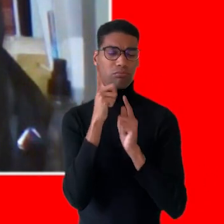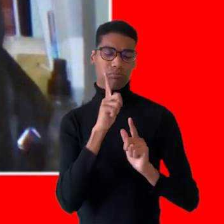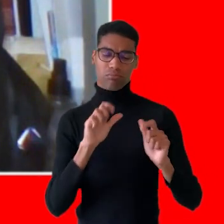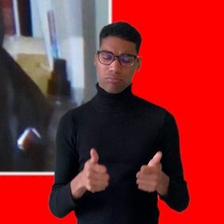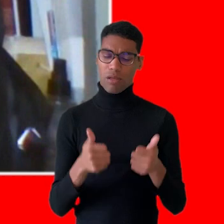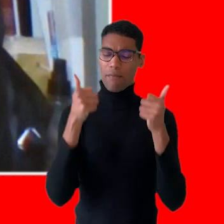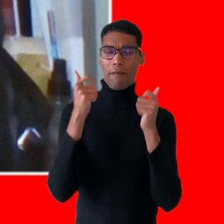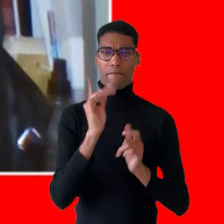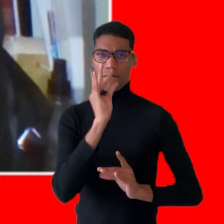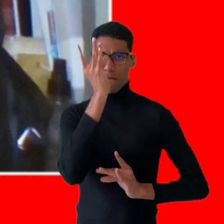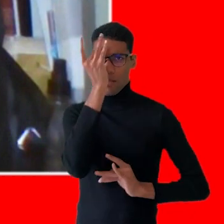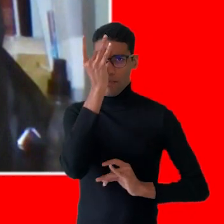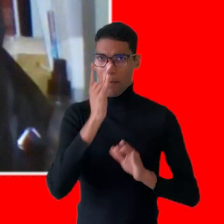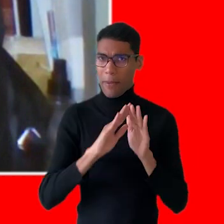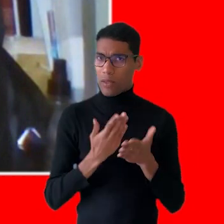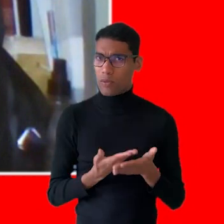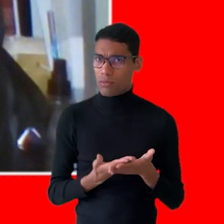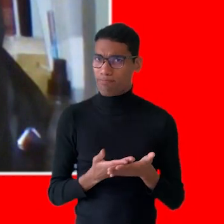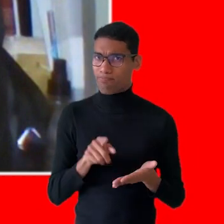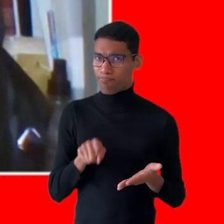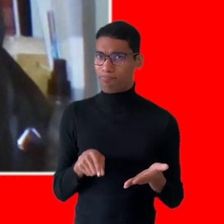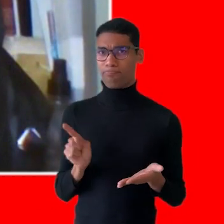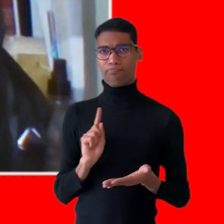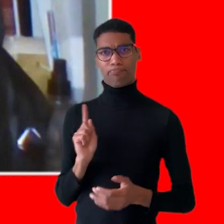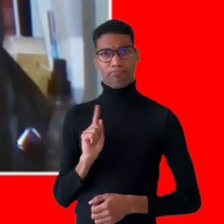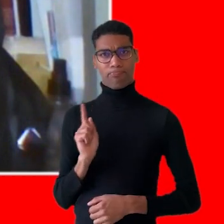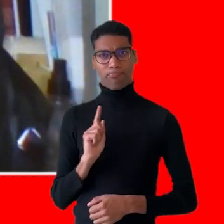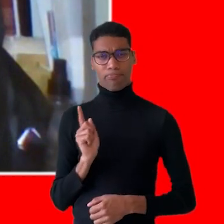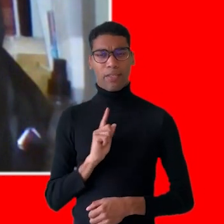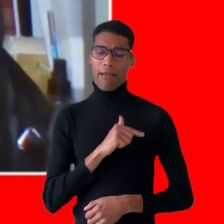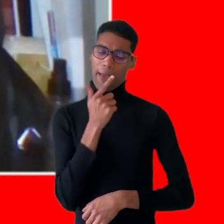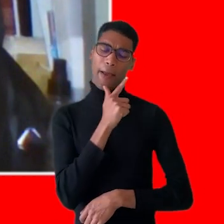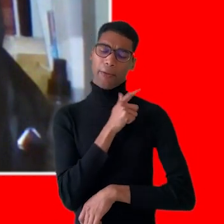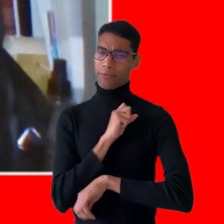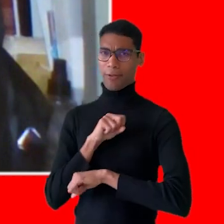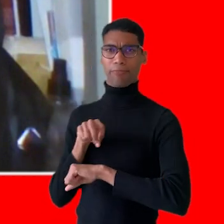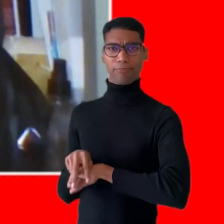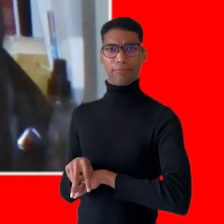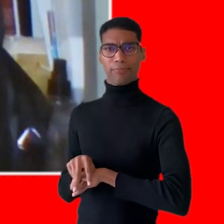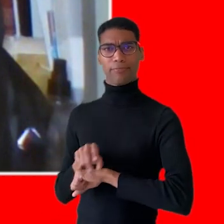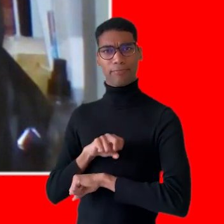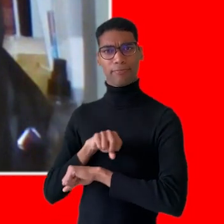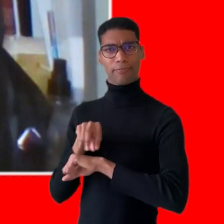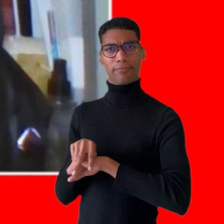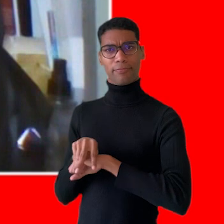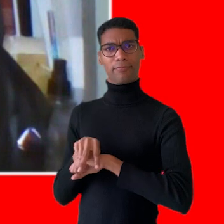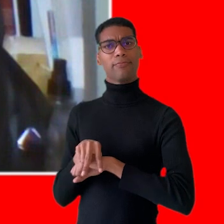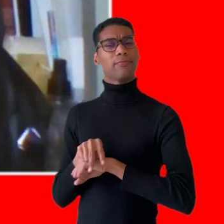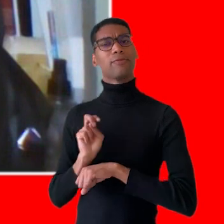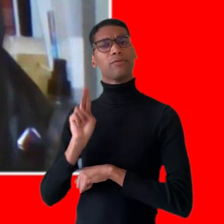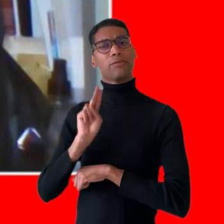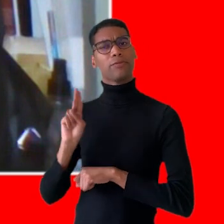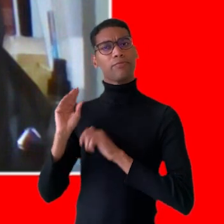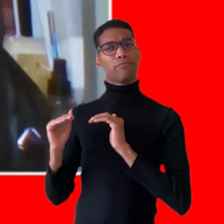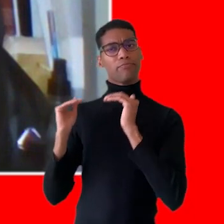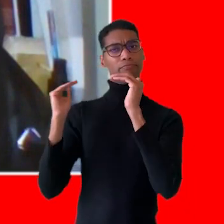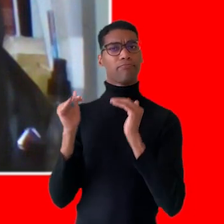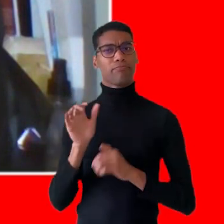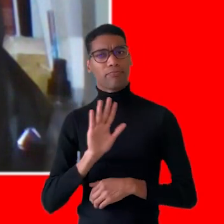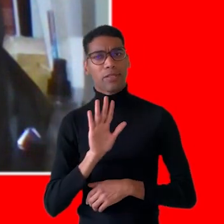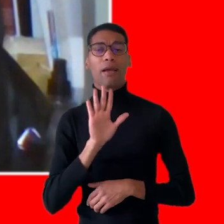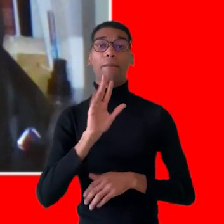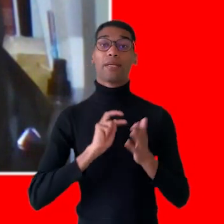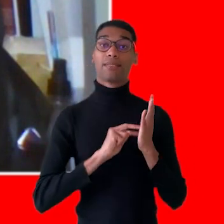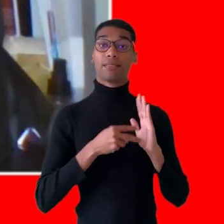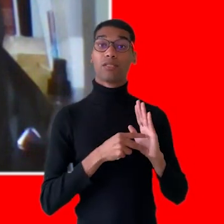obteve uma melhor performance escolar e ingressou no ensino